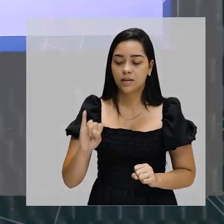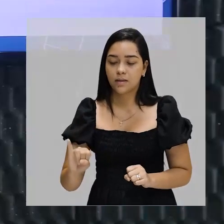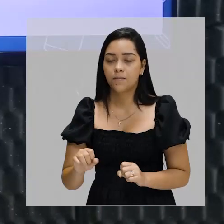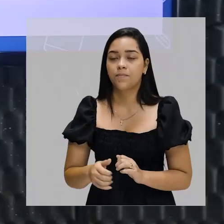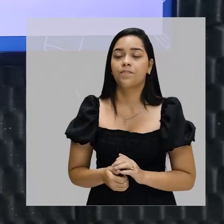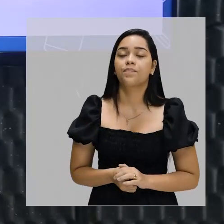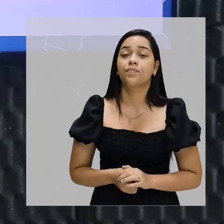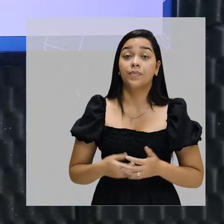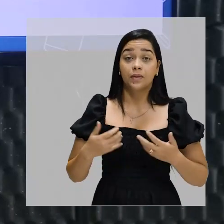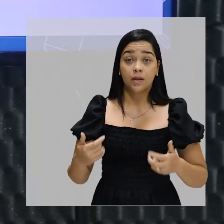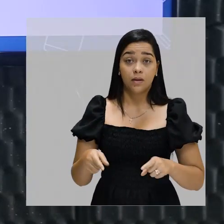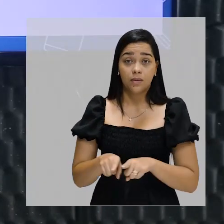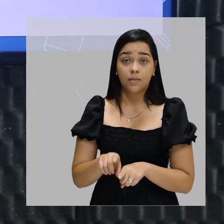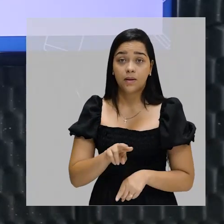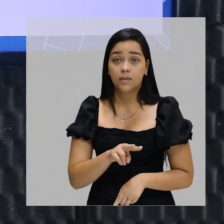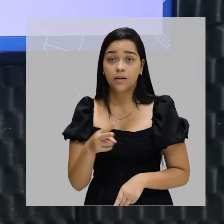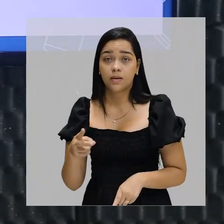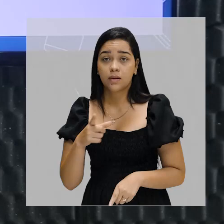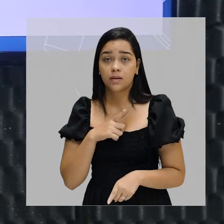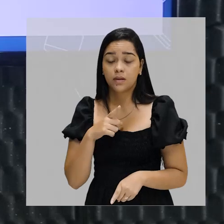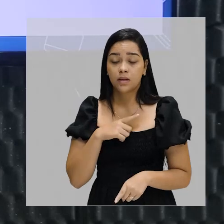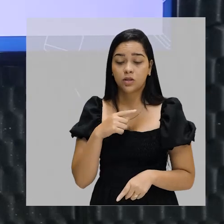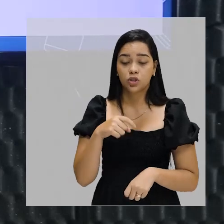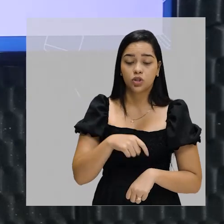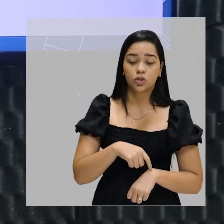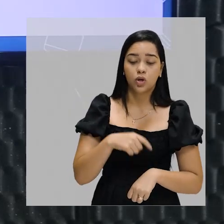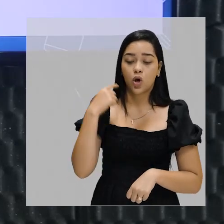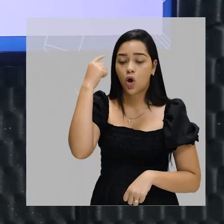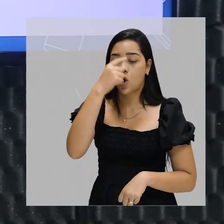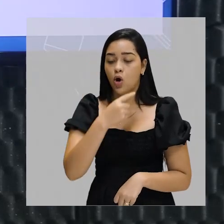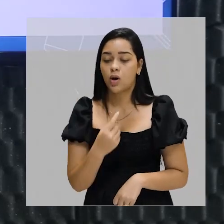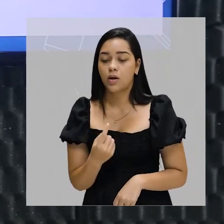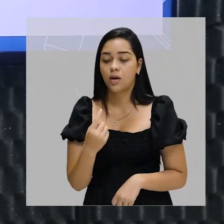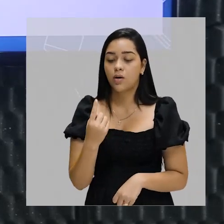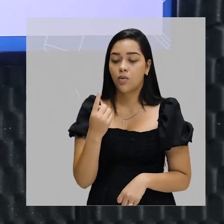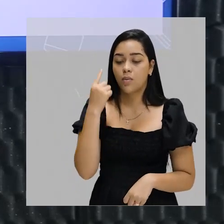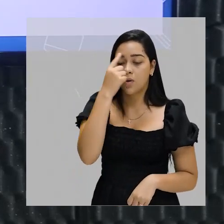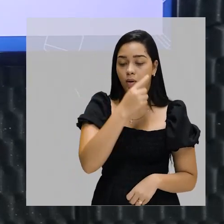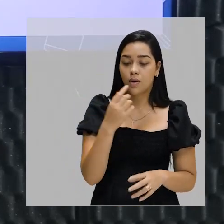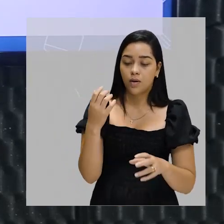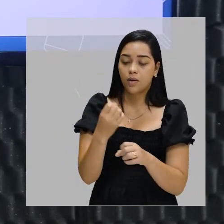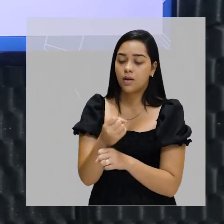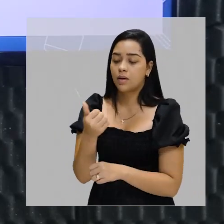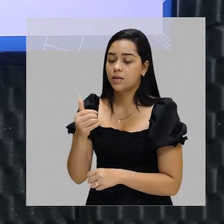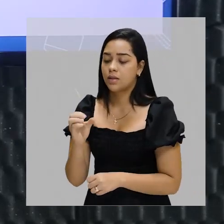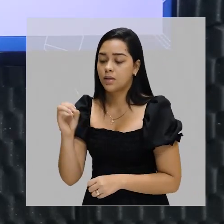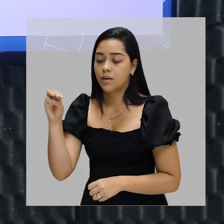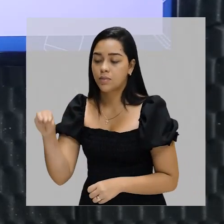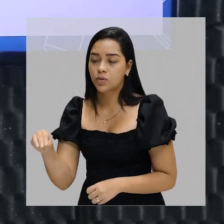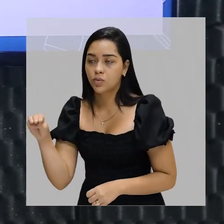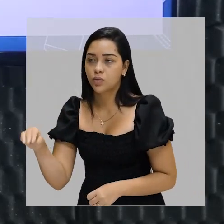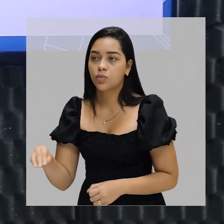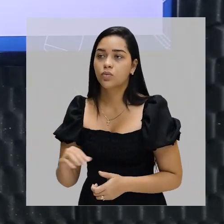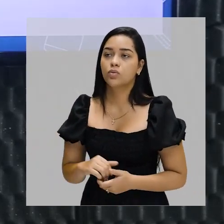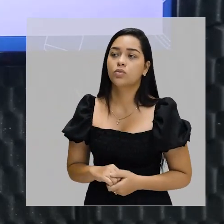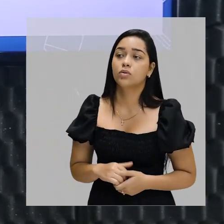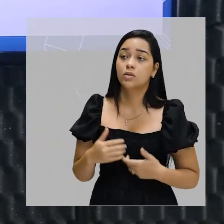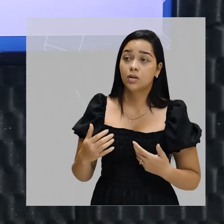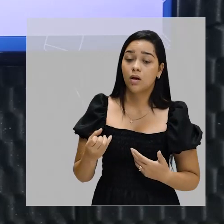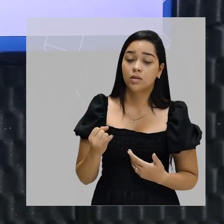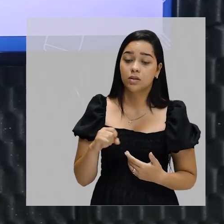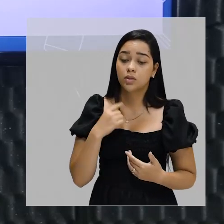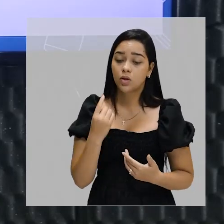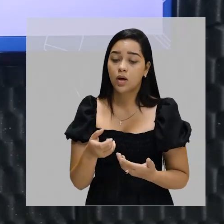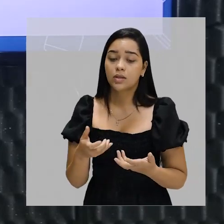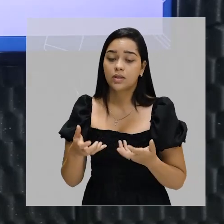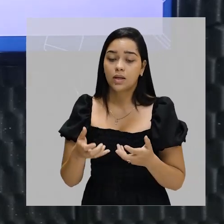E a conversão de hora em minuto. 1 hora equivale a 60 minutos. Então, se a gente